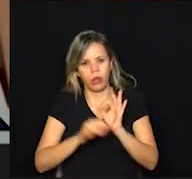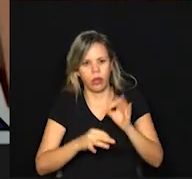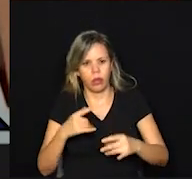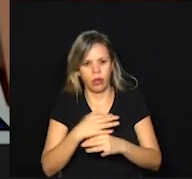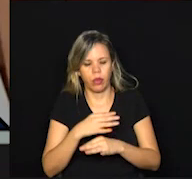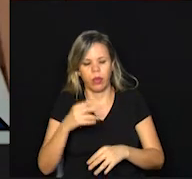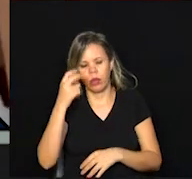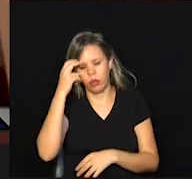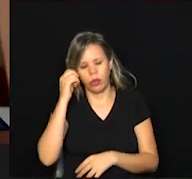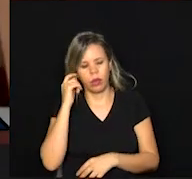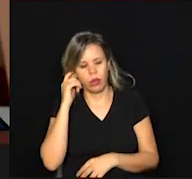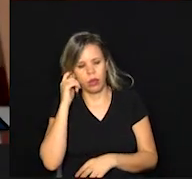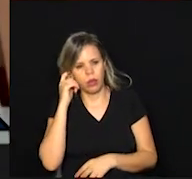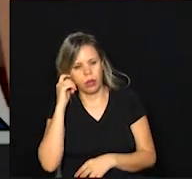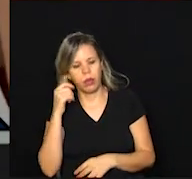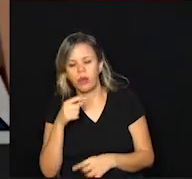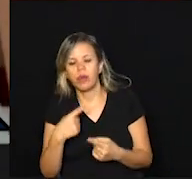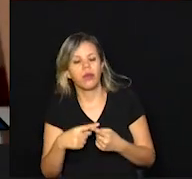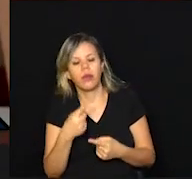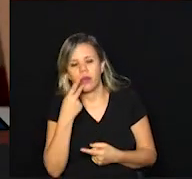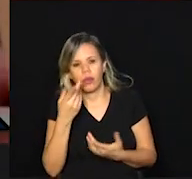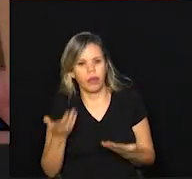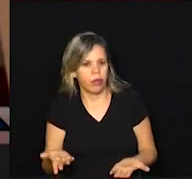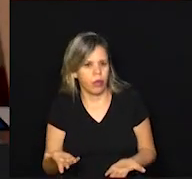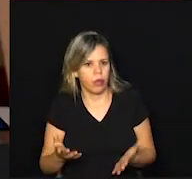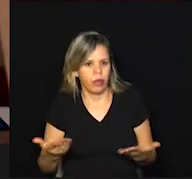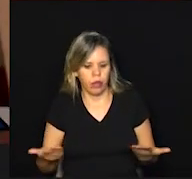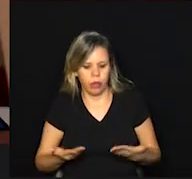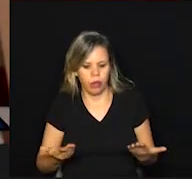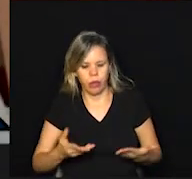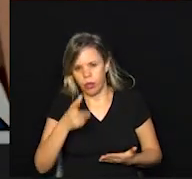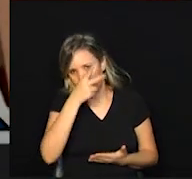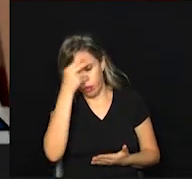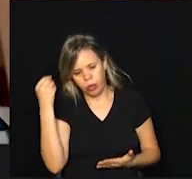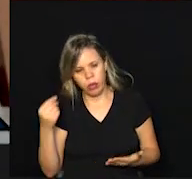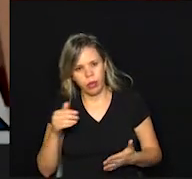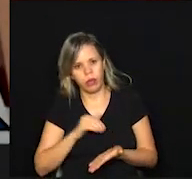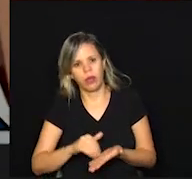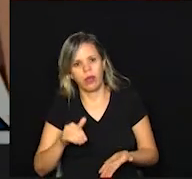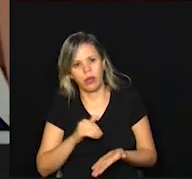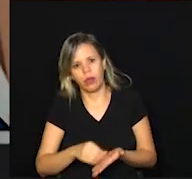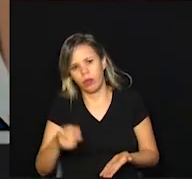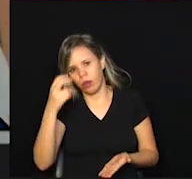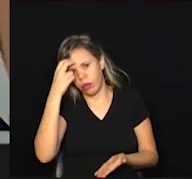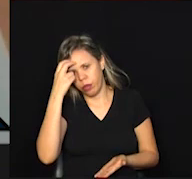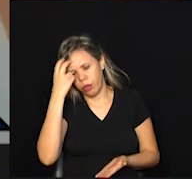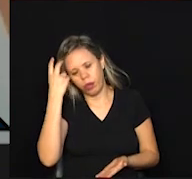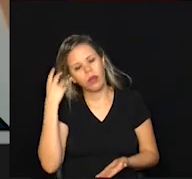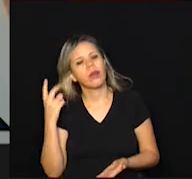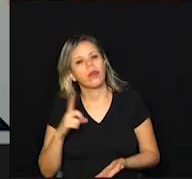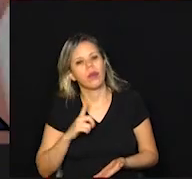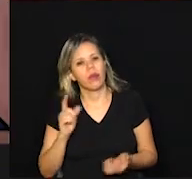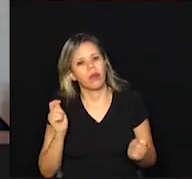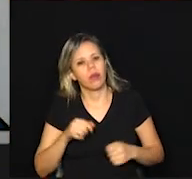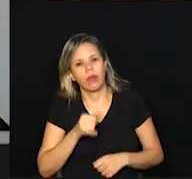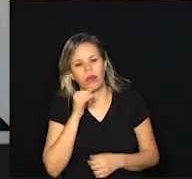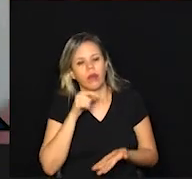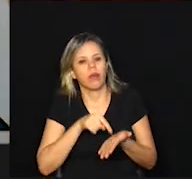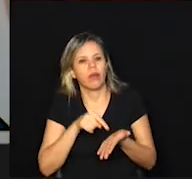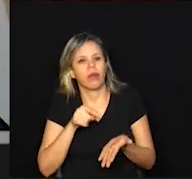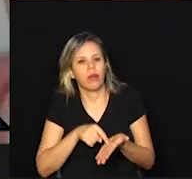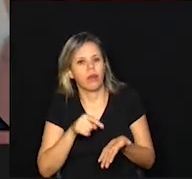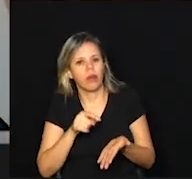Municipal de Cultura o que eu tô dizendo isso porque atual prefeito e atual Secretaria de Cultura tem como destinar